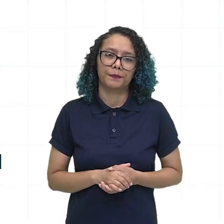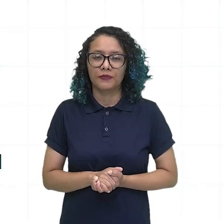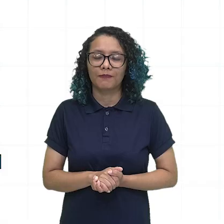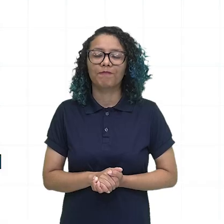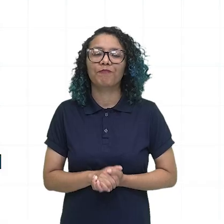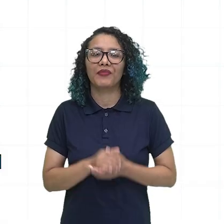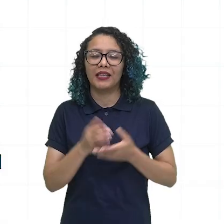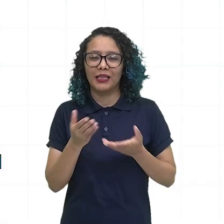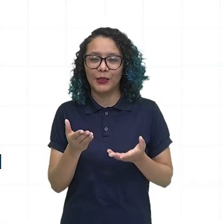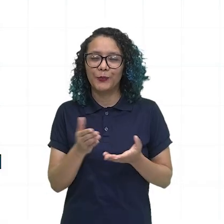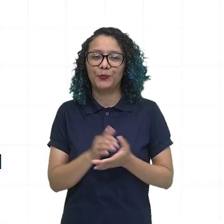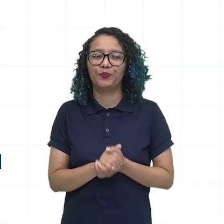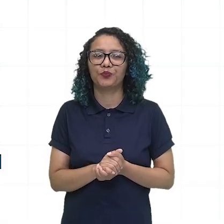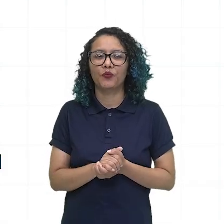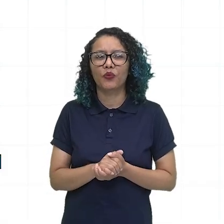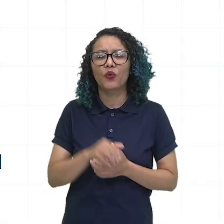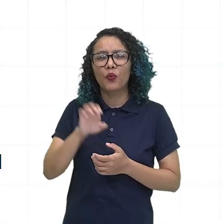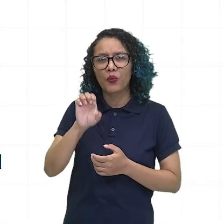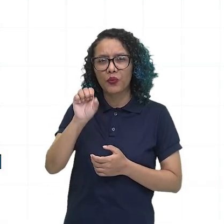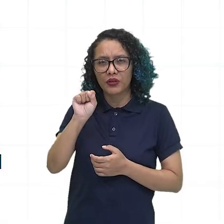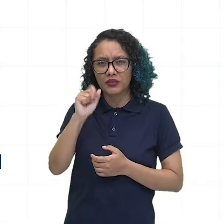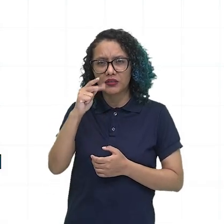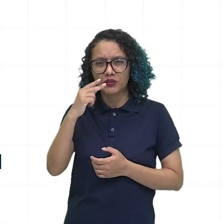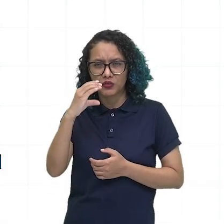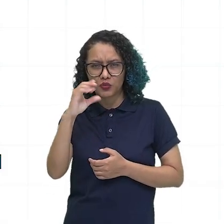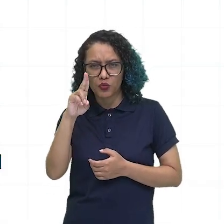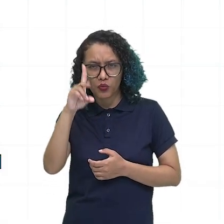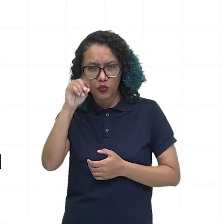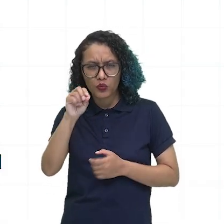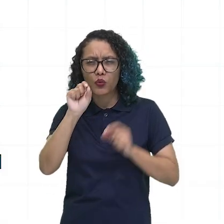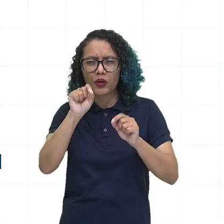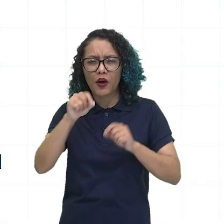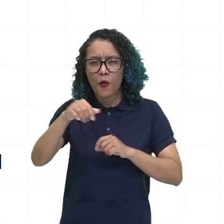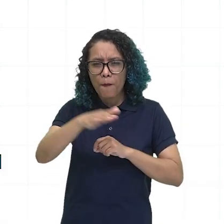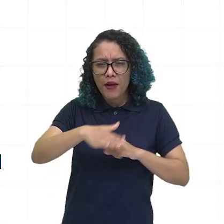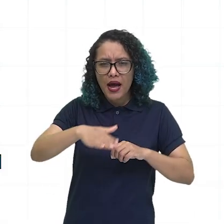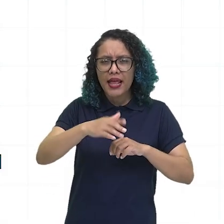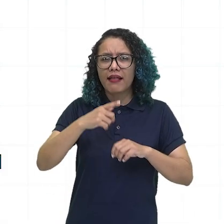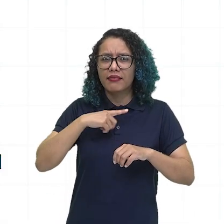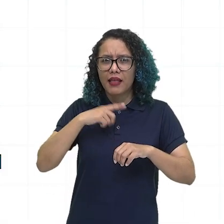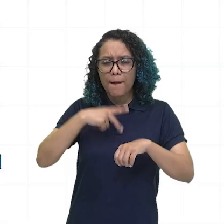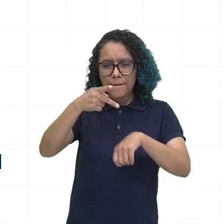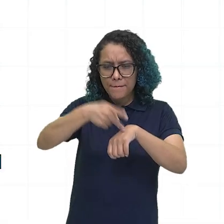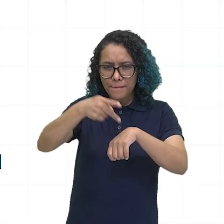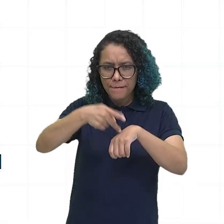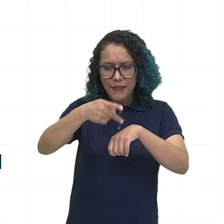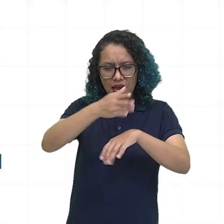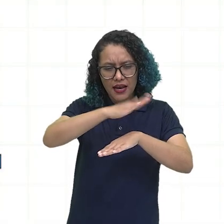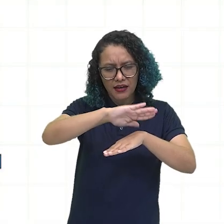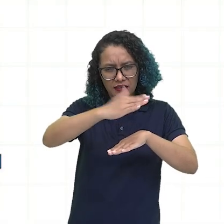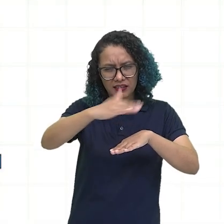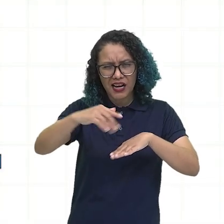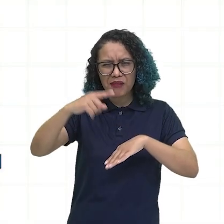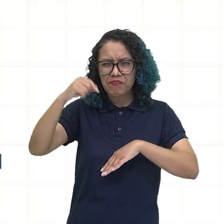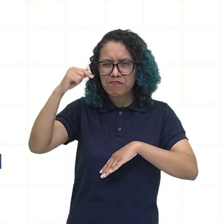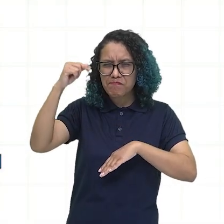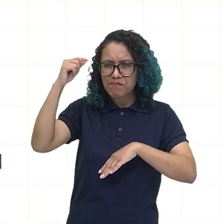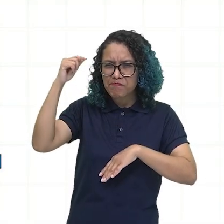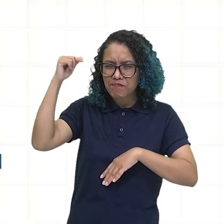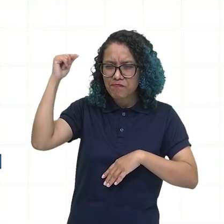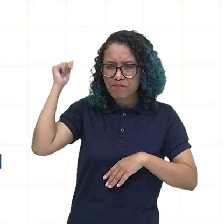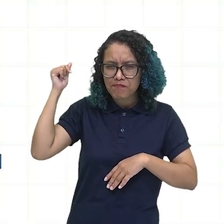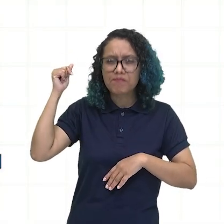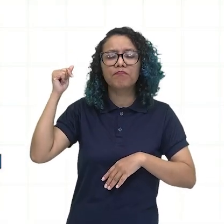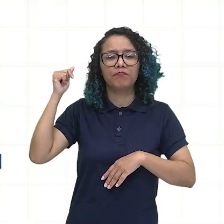O escudo brasileiro, né, é uma região de rochas cristalinas antigas que formam o quê?